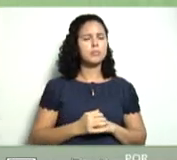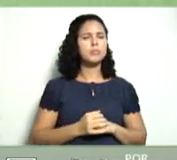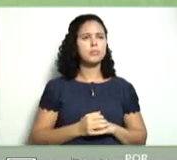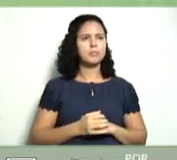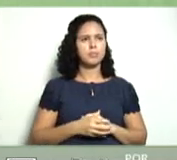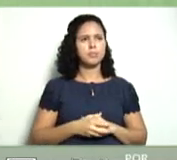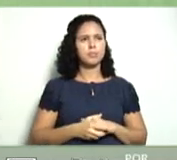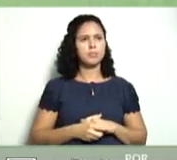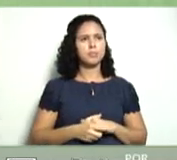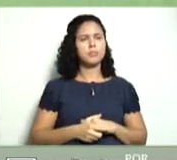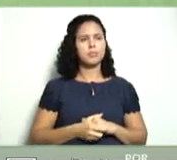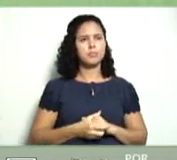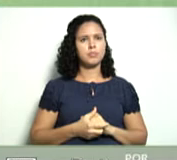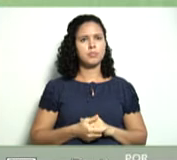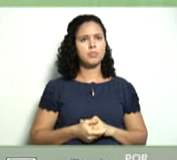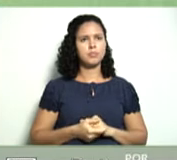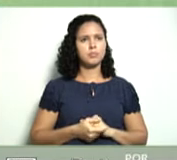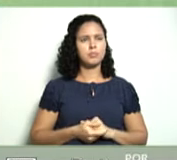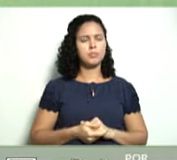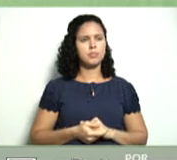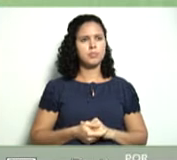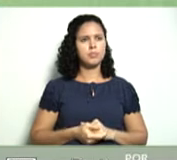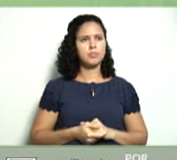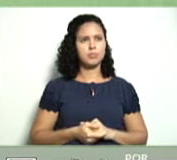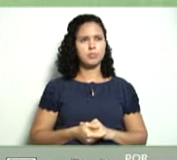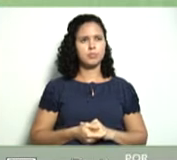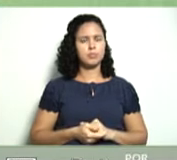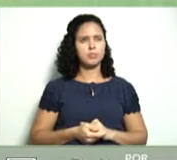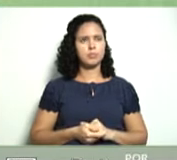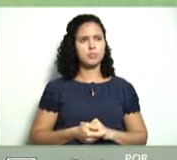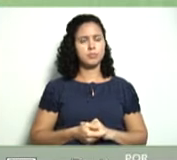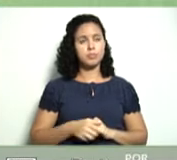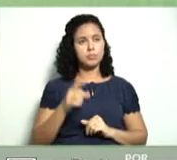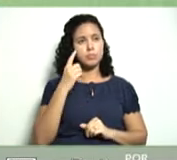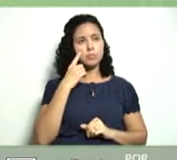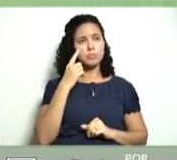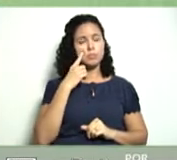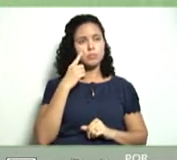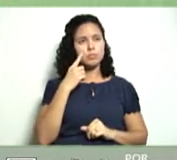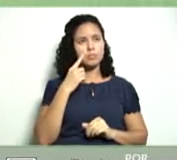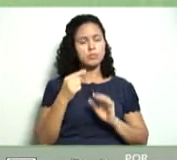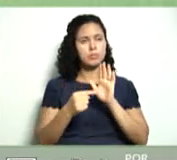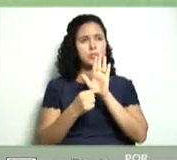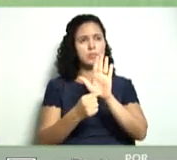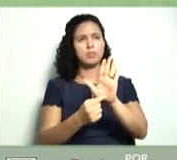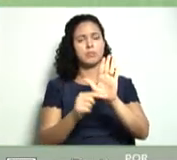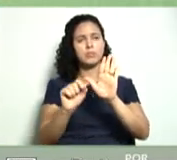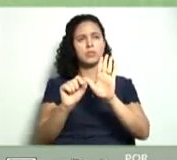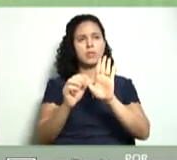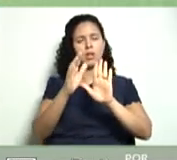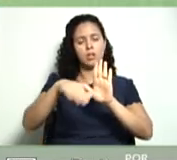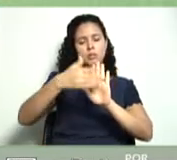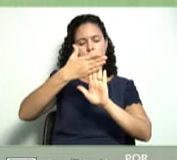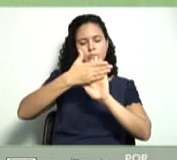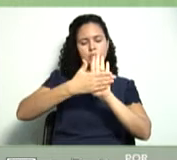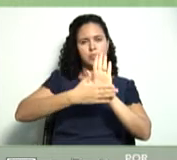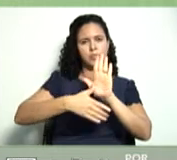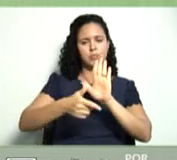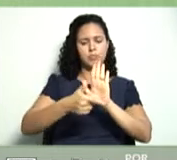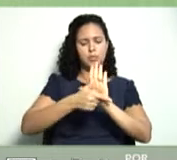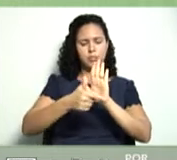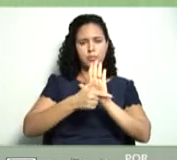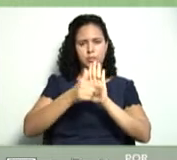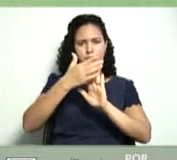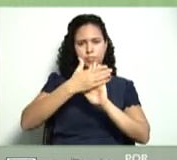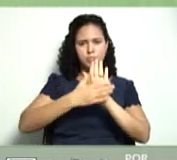que abriu hoje e o que o que aparece logo de cara é uma folha uma folha em branco onde